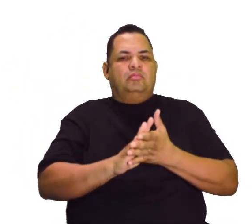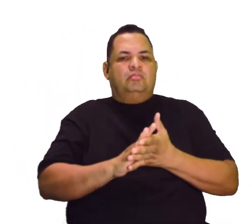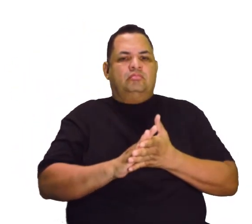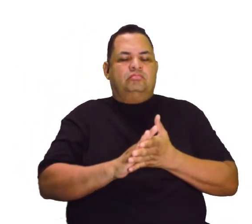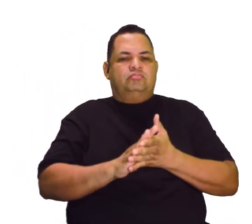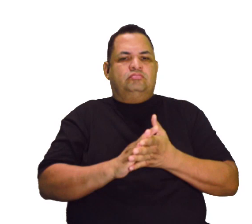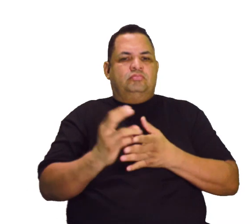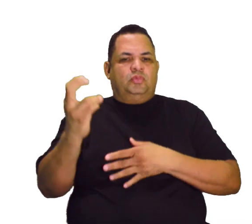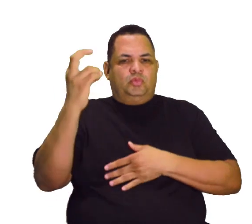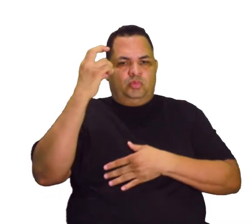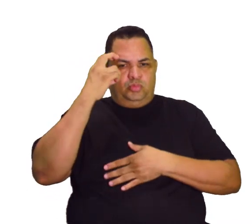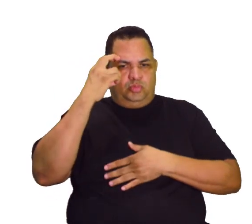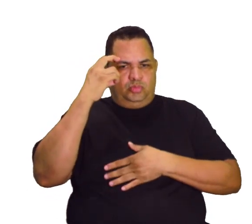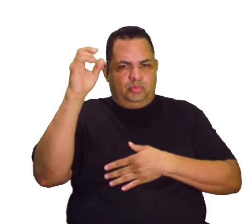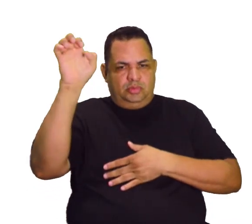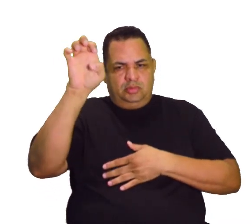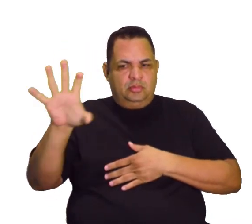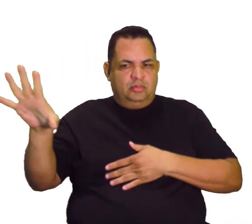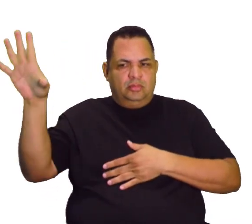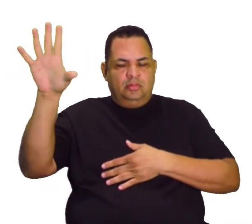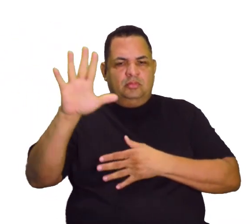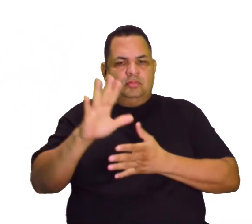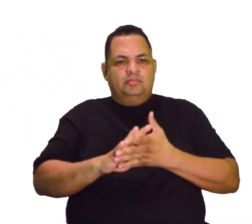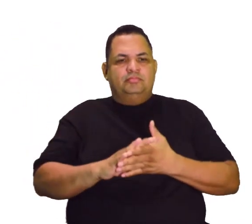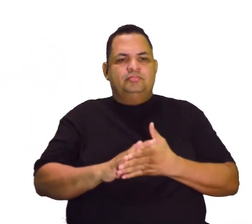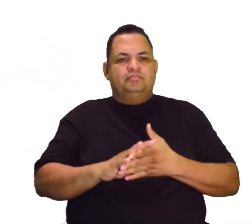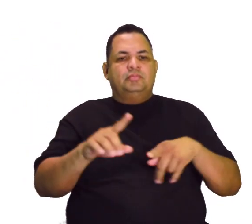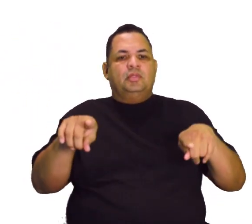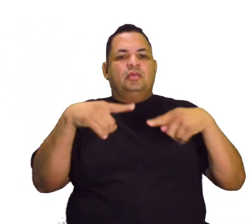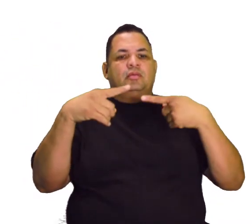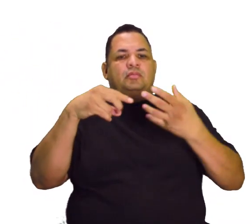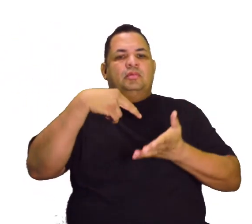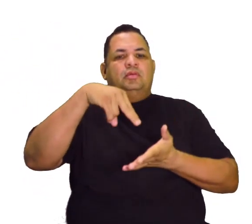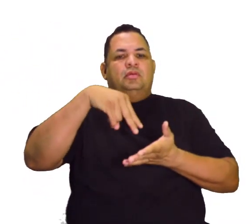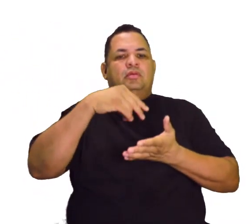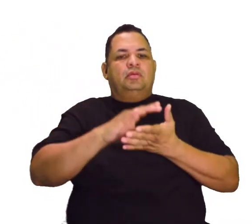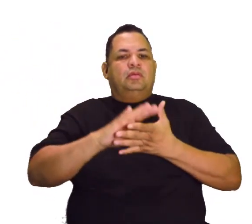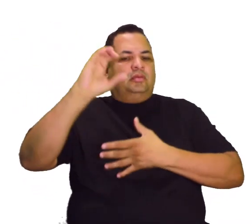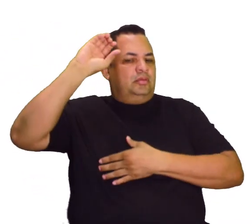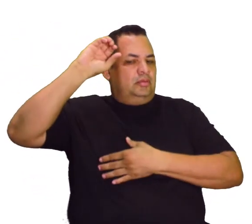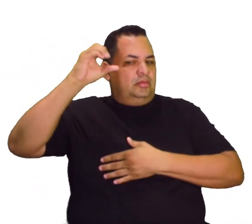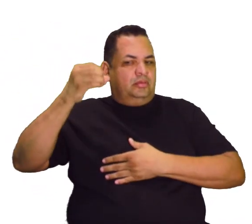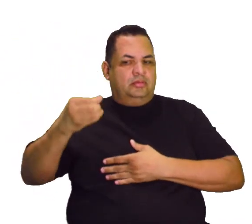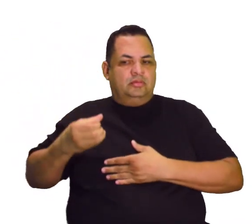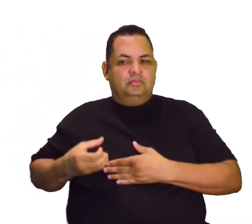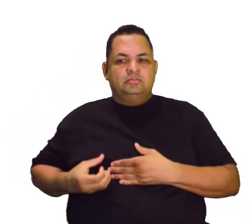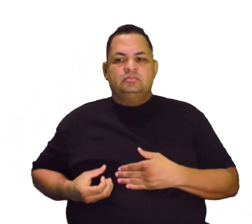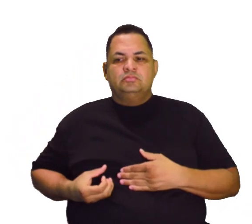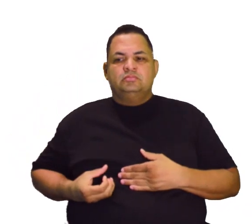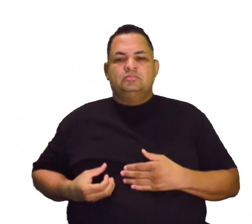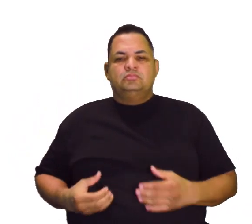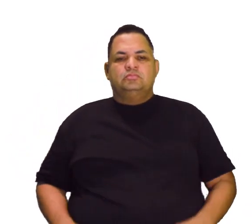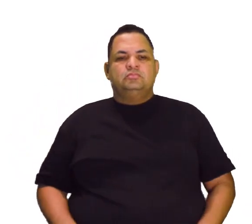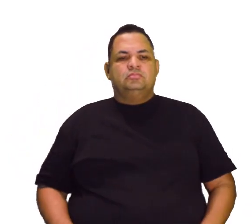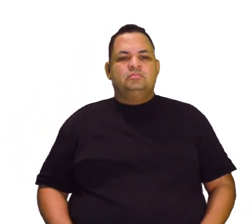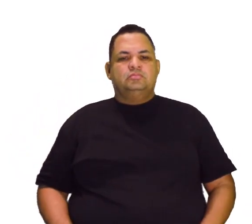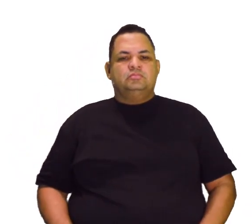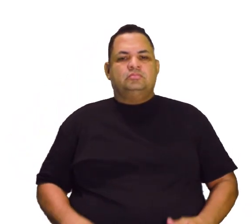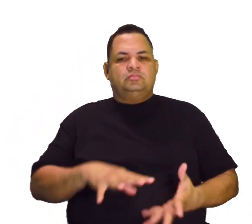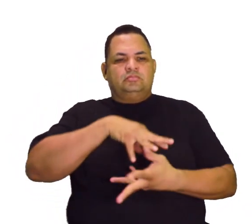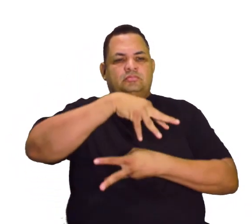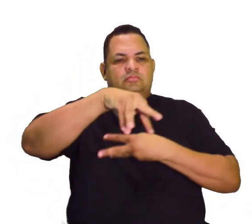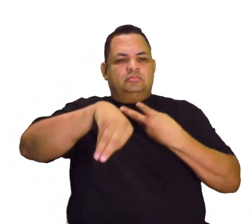a cultura europeia. E sobre a música e dança afro-brasileira, ela é